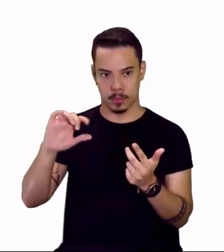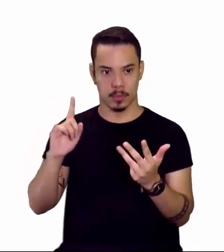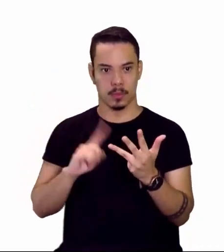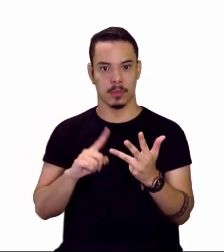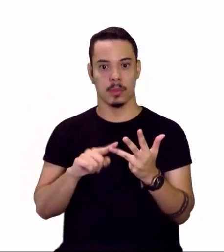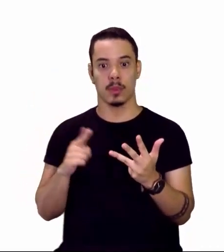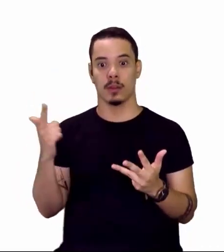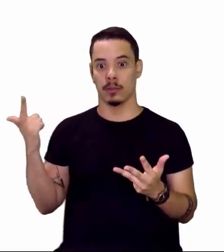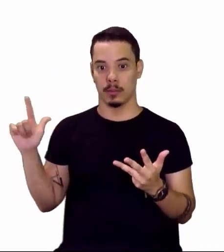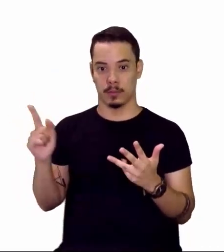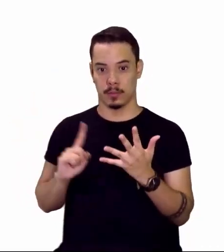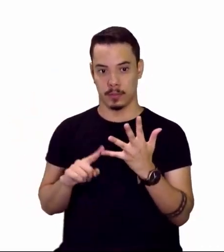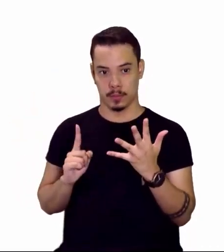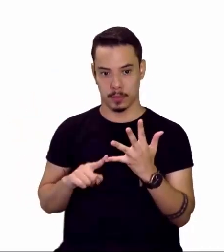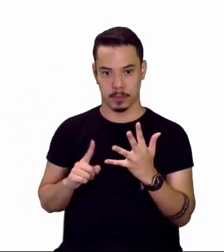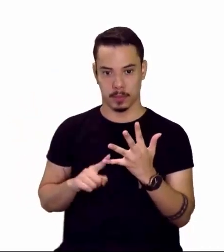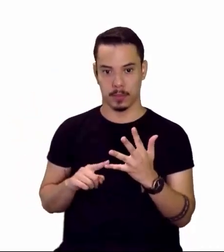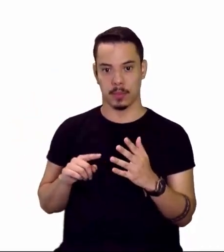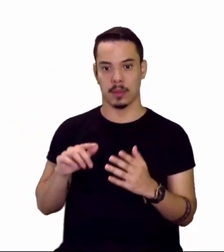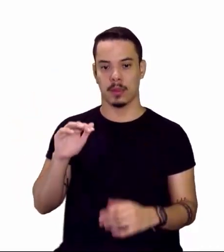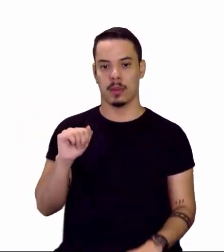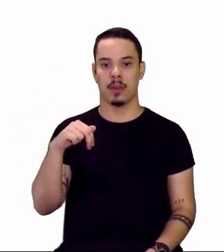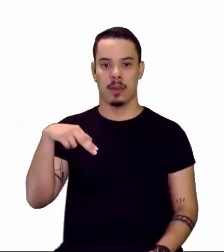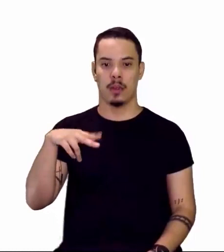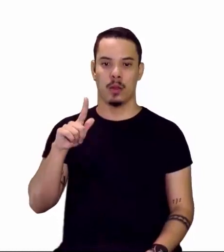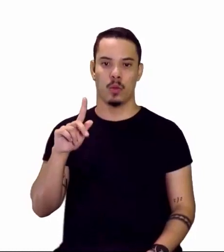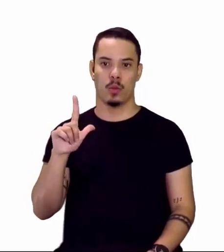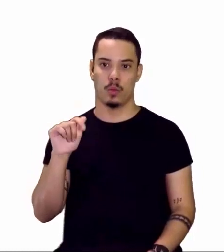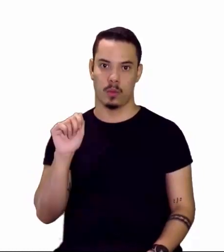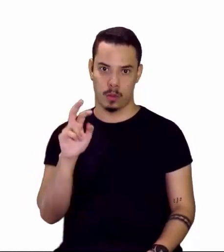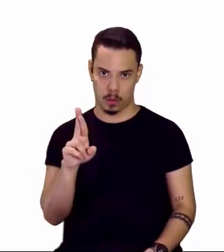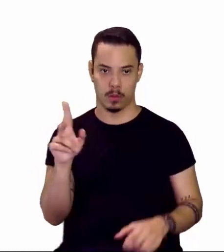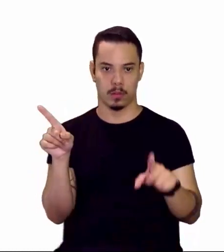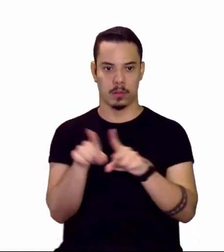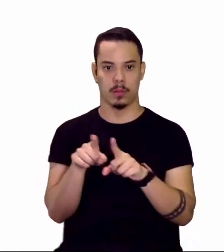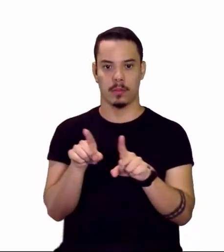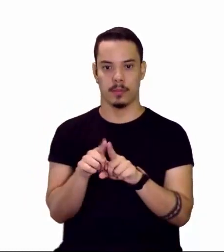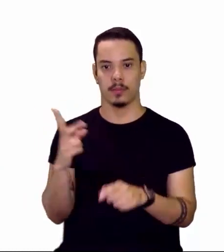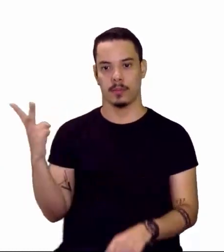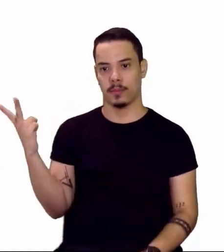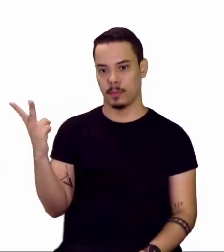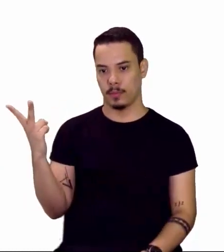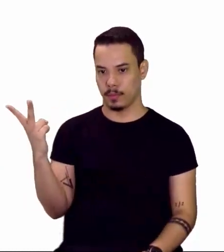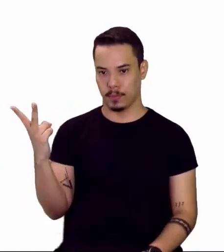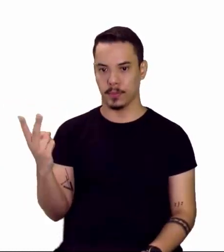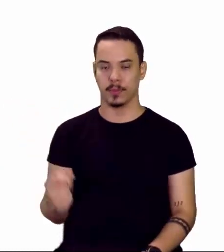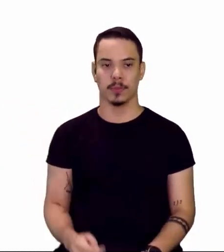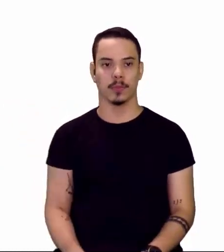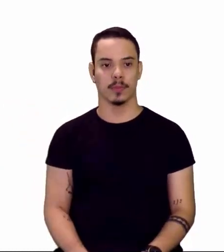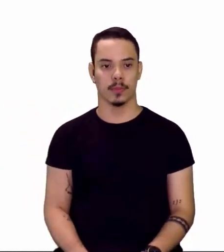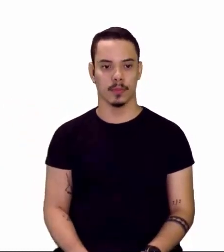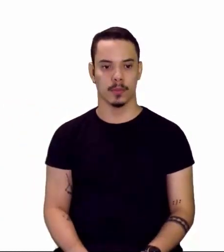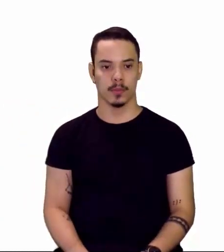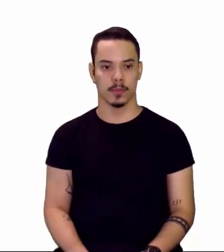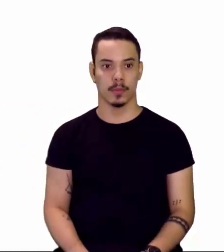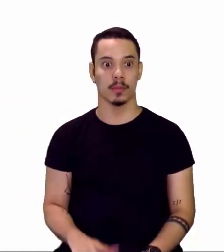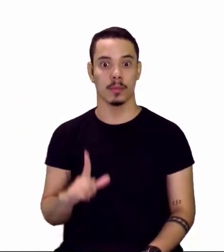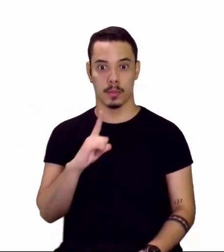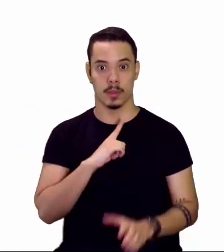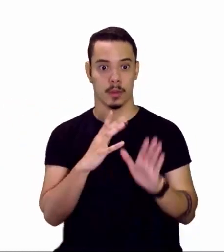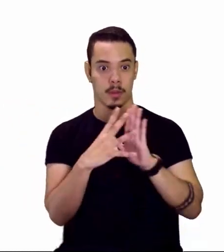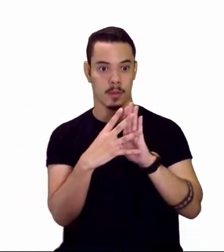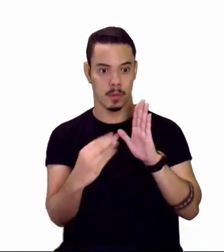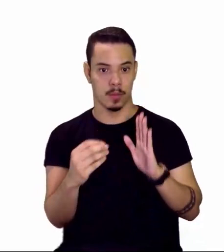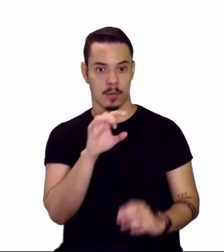demais nós temos a piramidal e nós temos a angular. Nesses modelos,